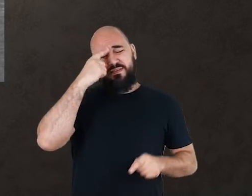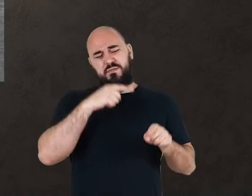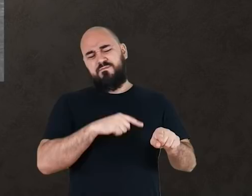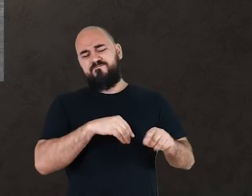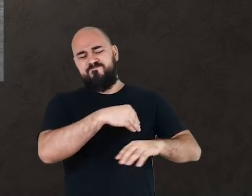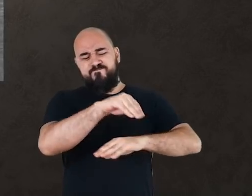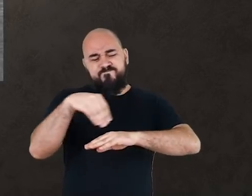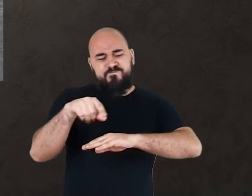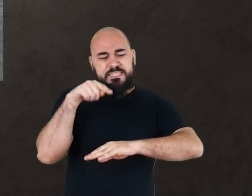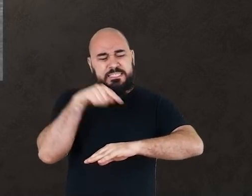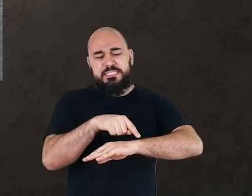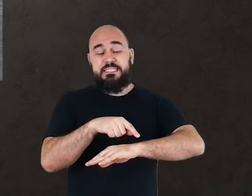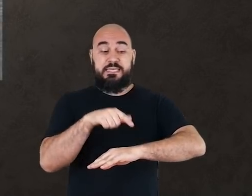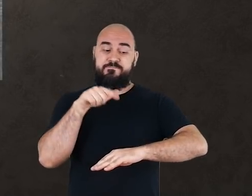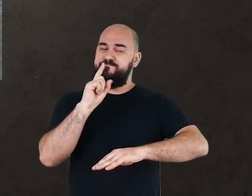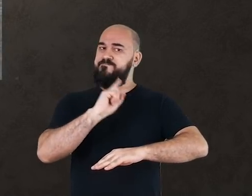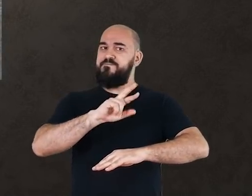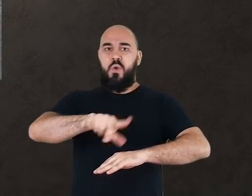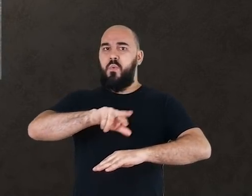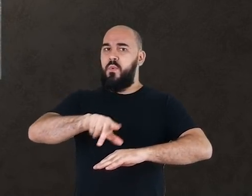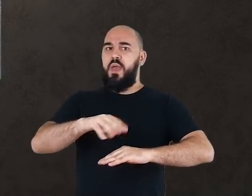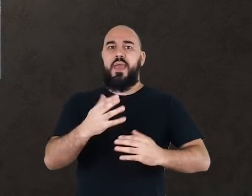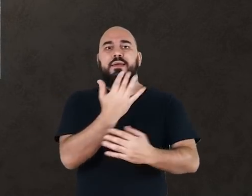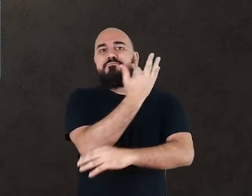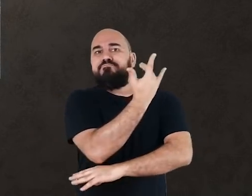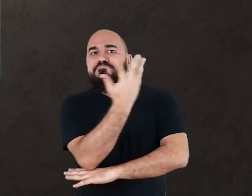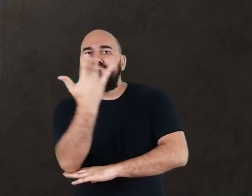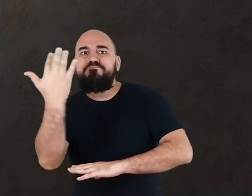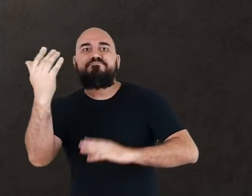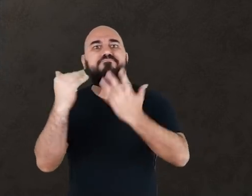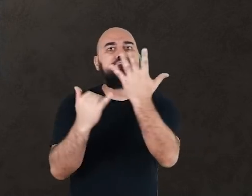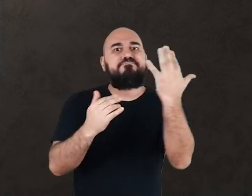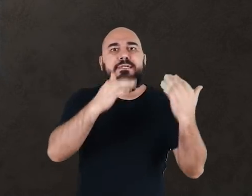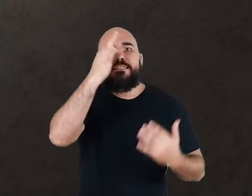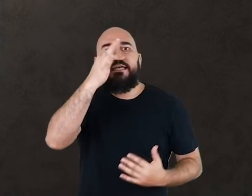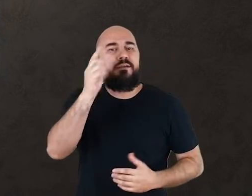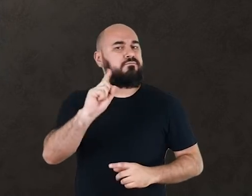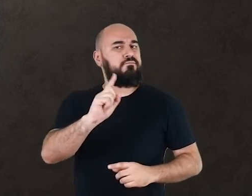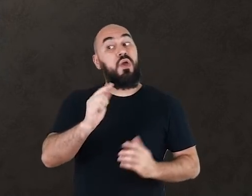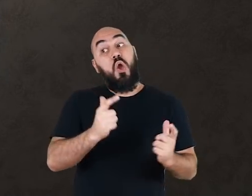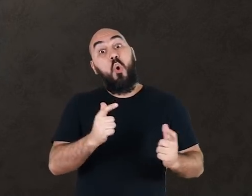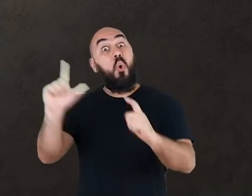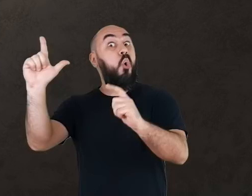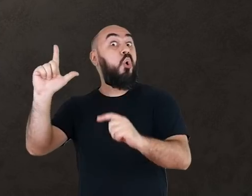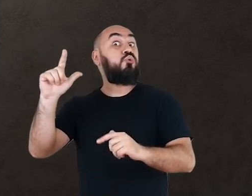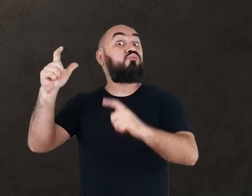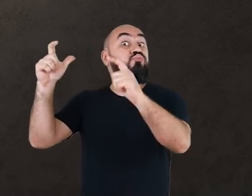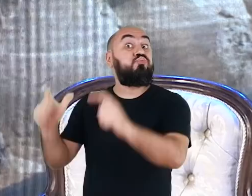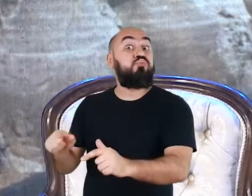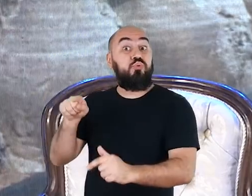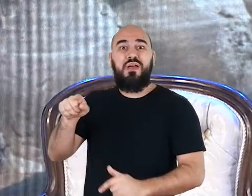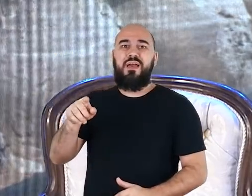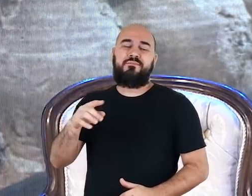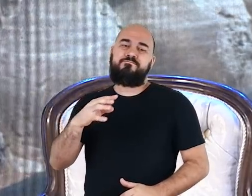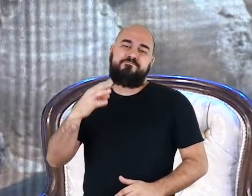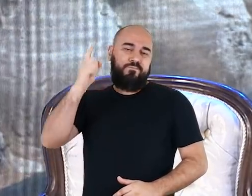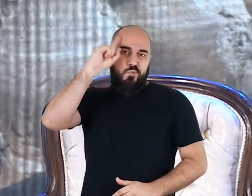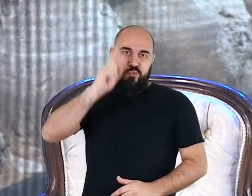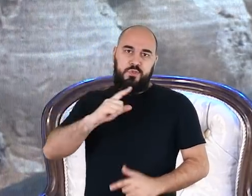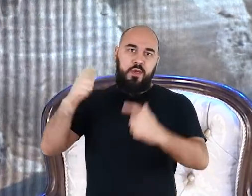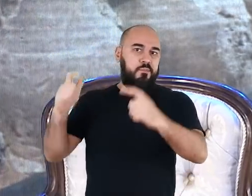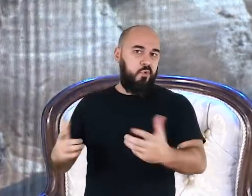acreditam que a localização dos jardins suspensos de Nabucodonosor seria noutro lugar ainda desconhecido. Também